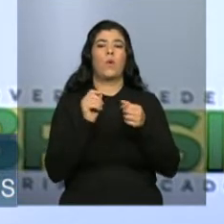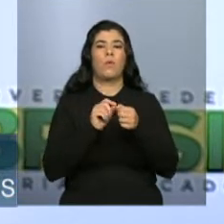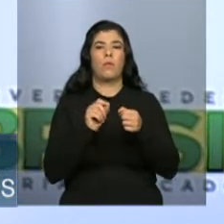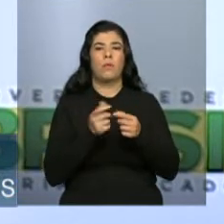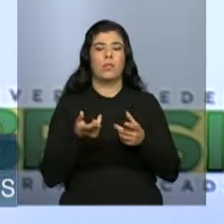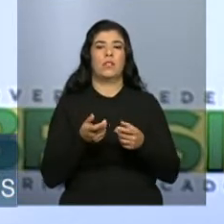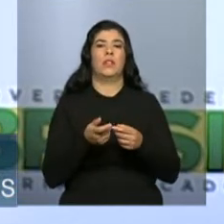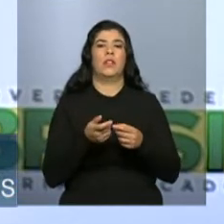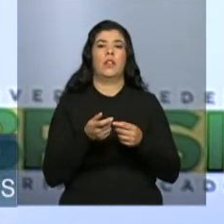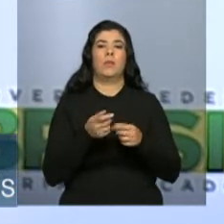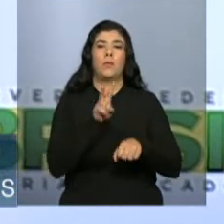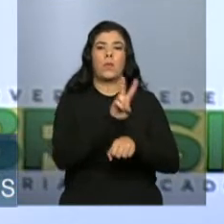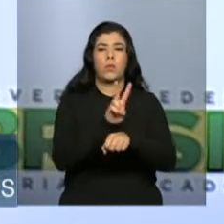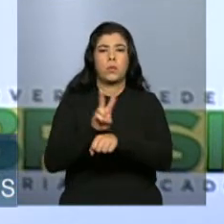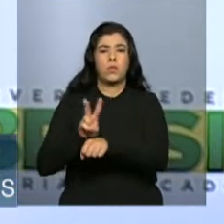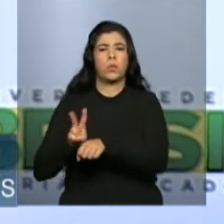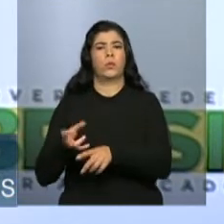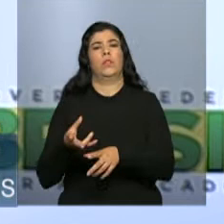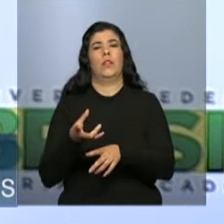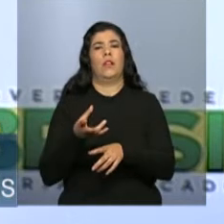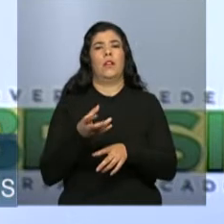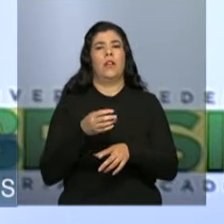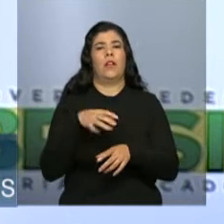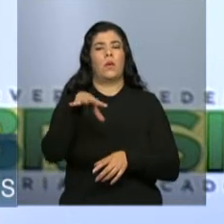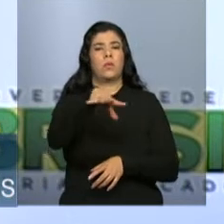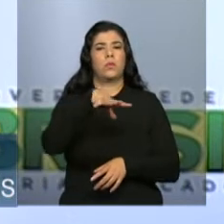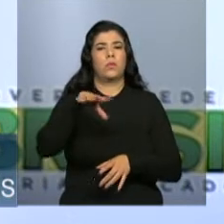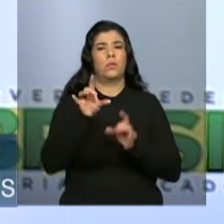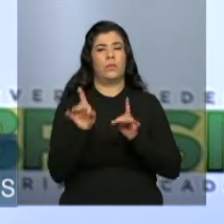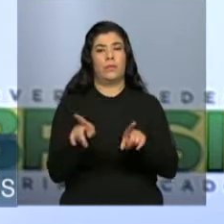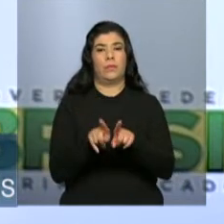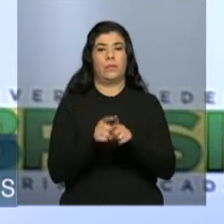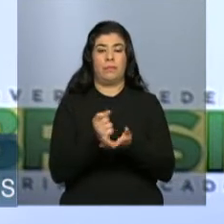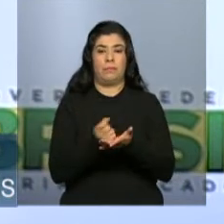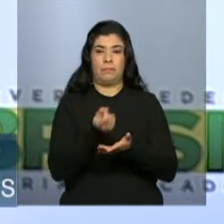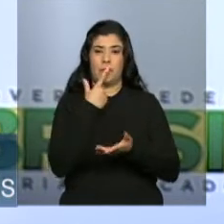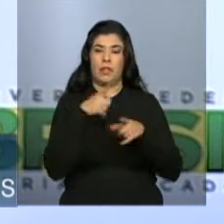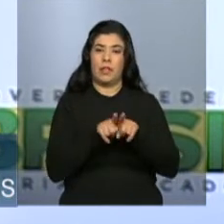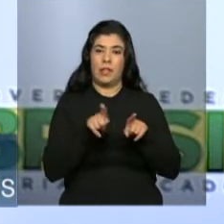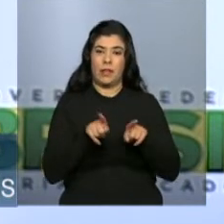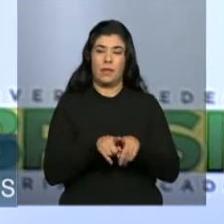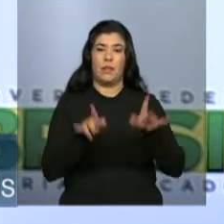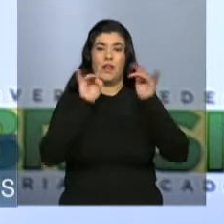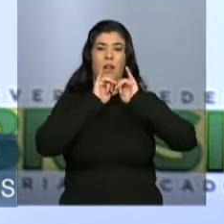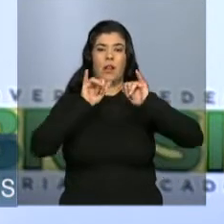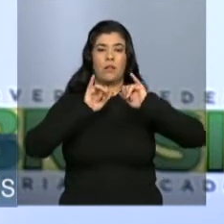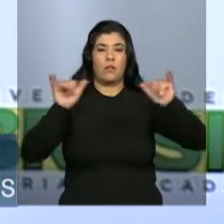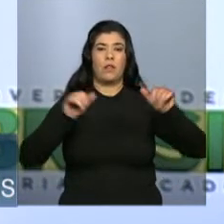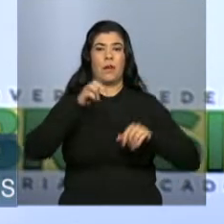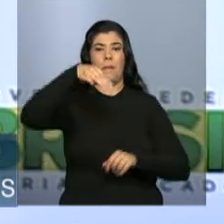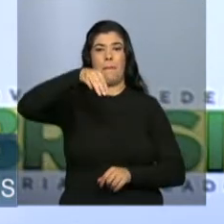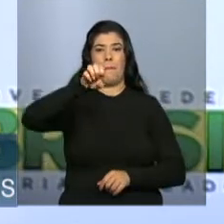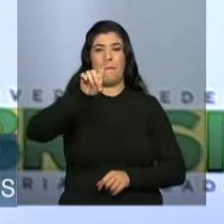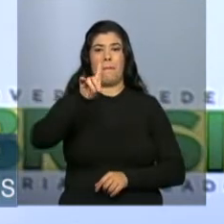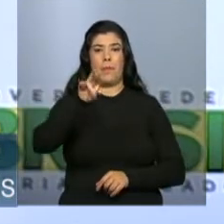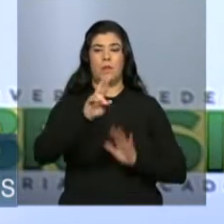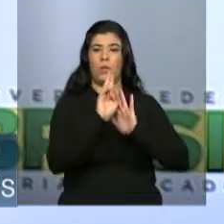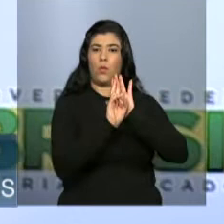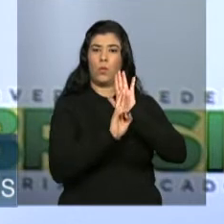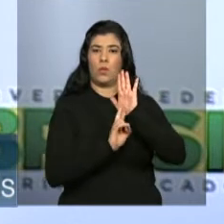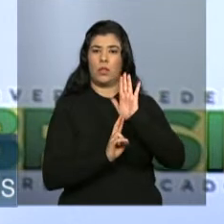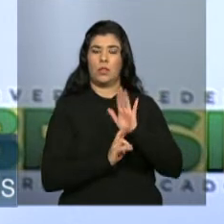não também tem esse objetivo e vamos anunciar também medidas na área de medicamentos Clones